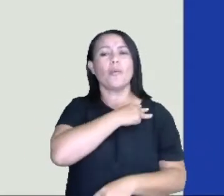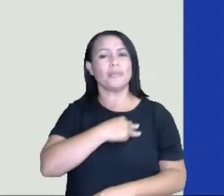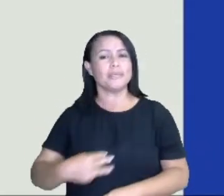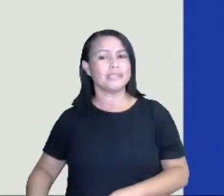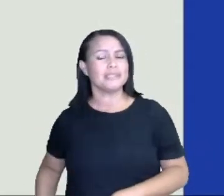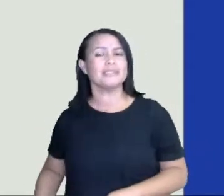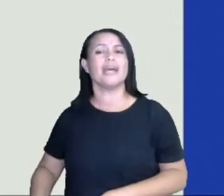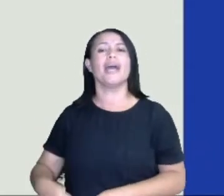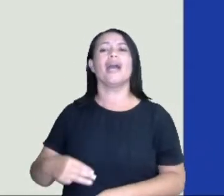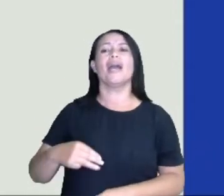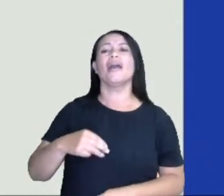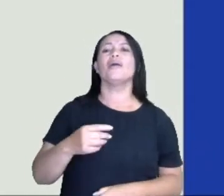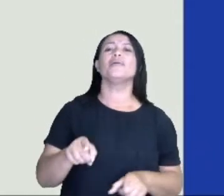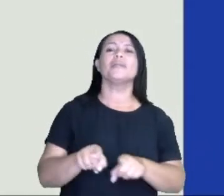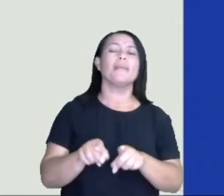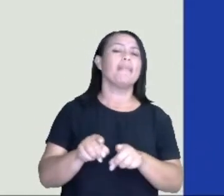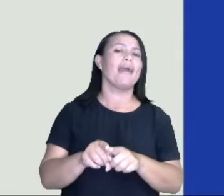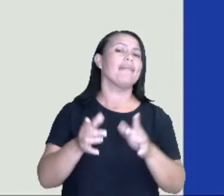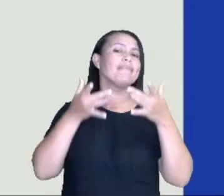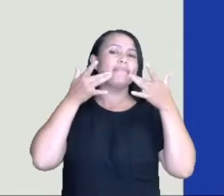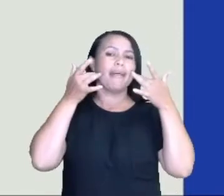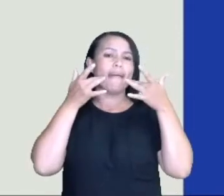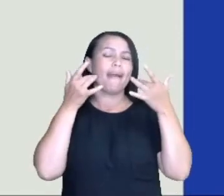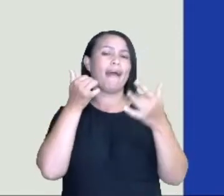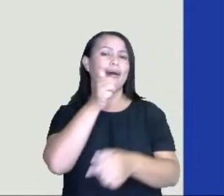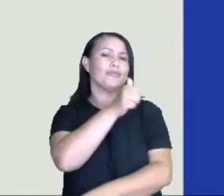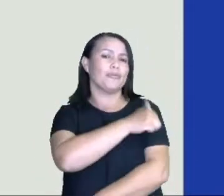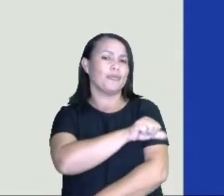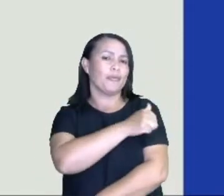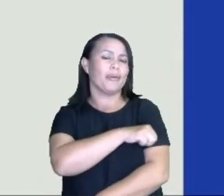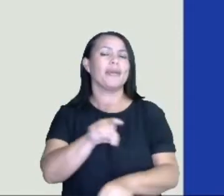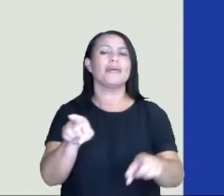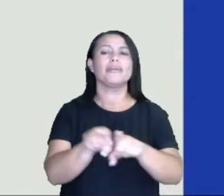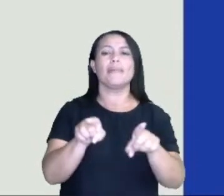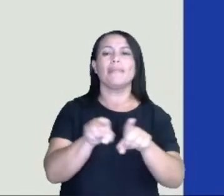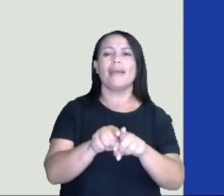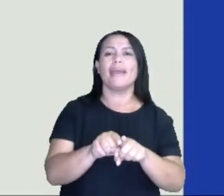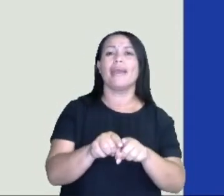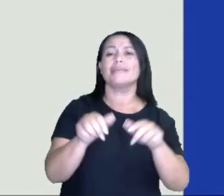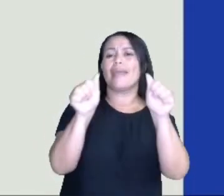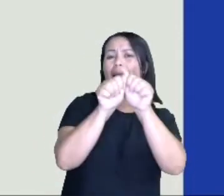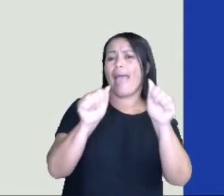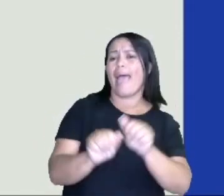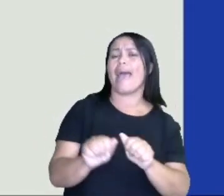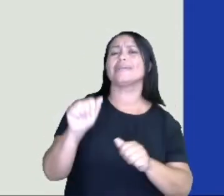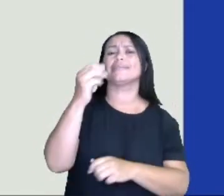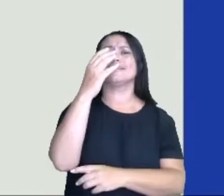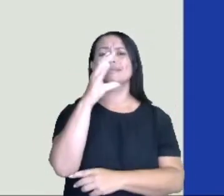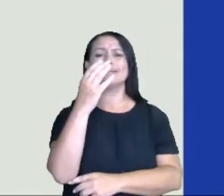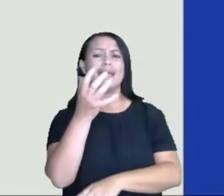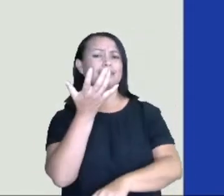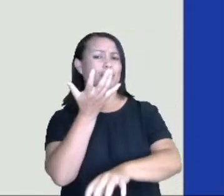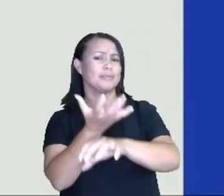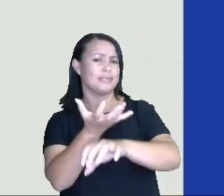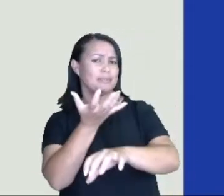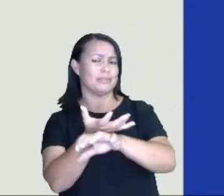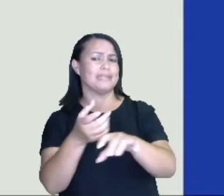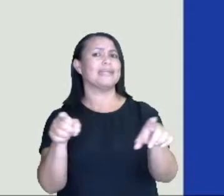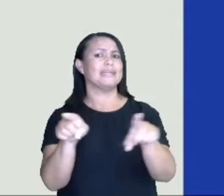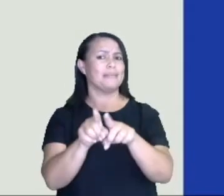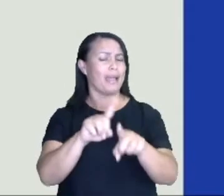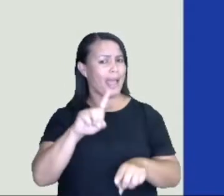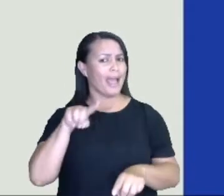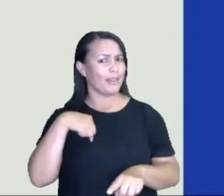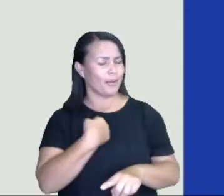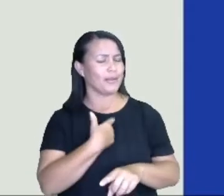Vermelho. Certo, gente? Nos nomes de arte, ciências ou disciplina, assim, as